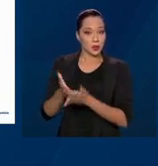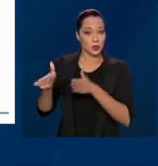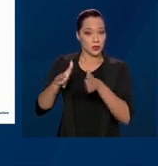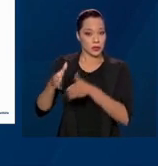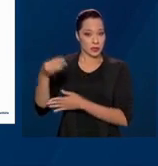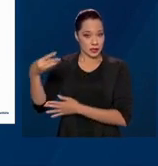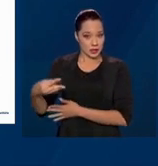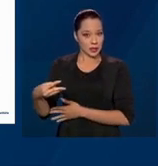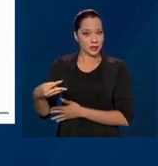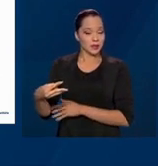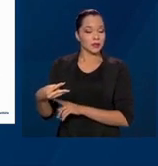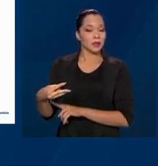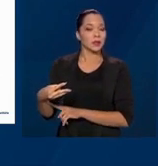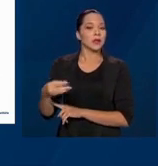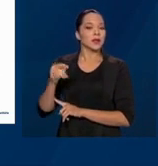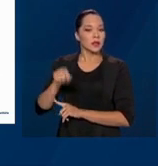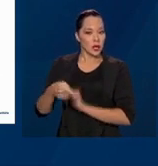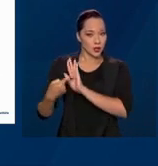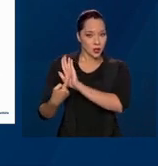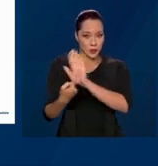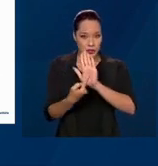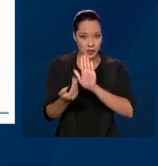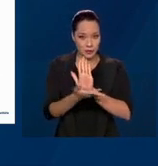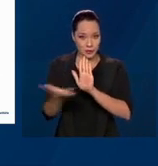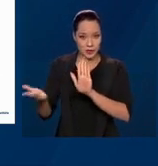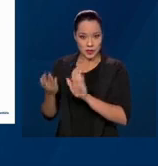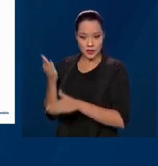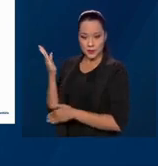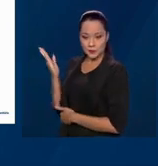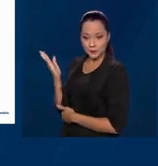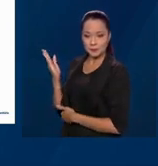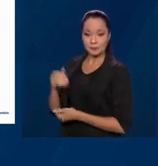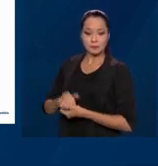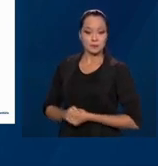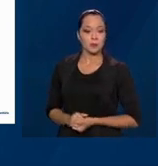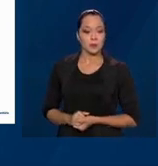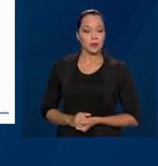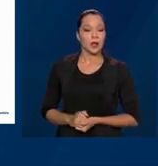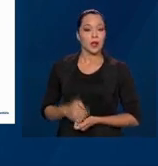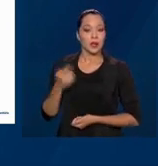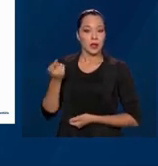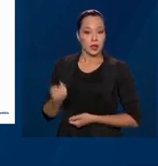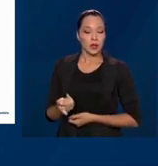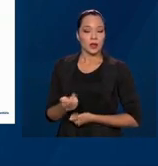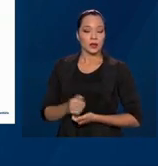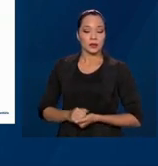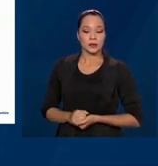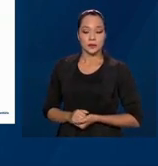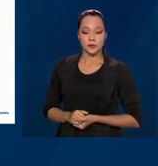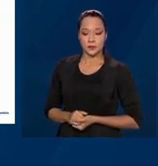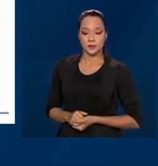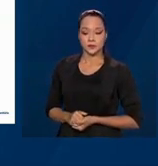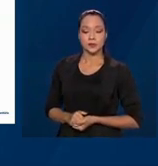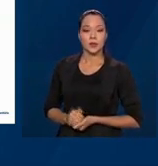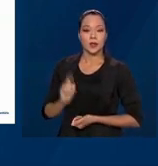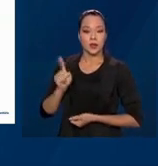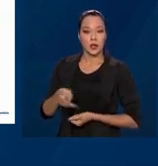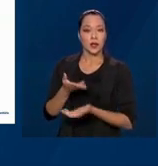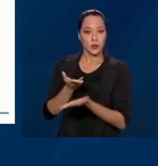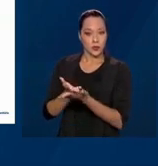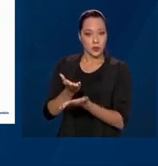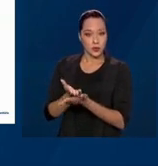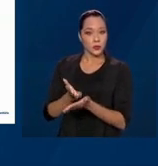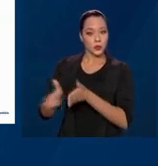que é o estudo que eu estou mostrando aqui para vocês na tabela, é um estudo, então, na apresentação, é um estudo, então,